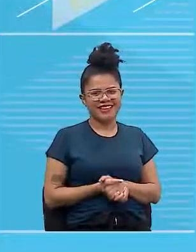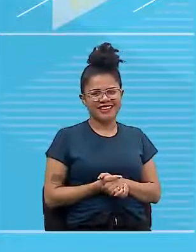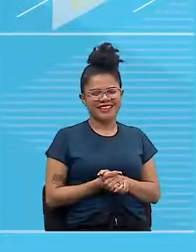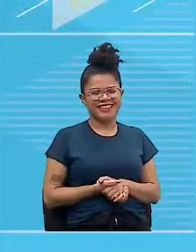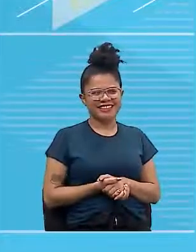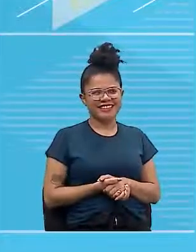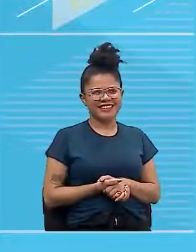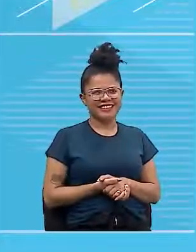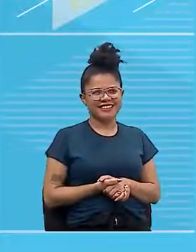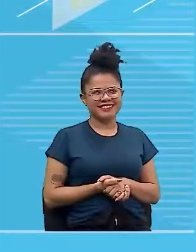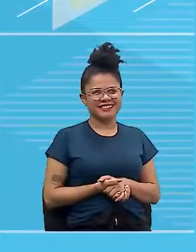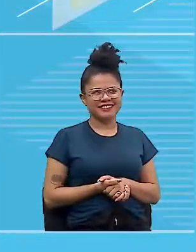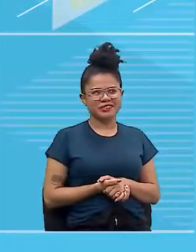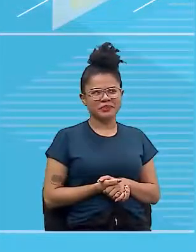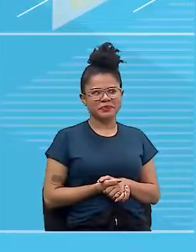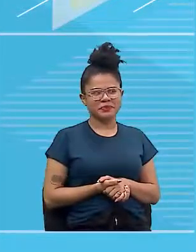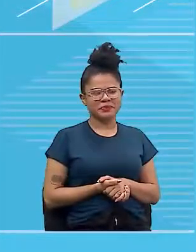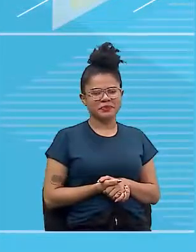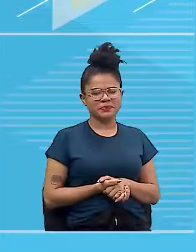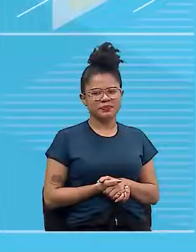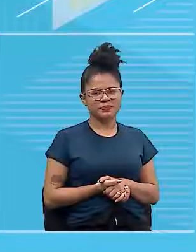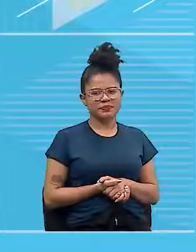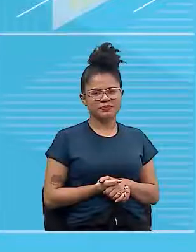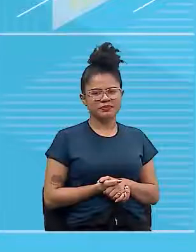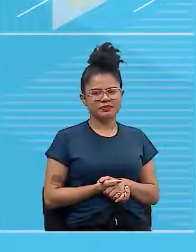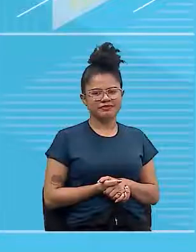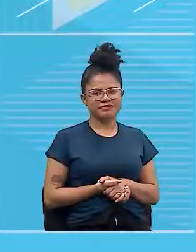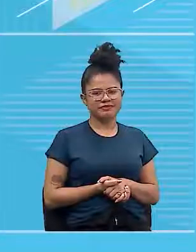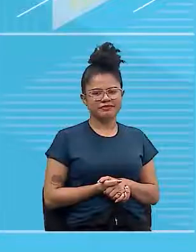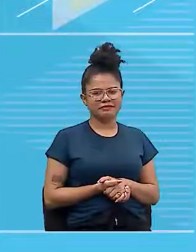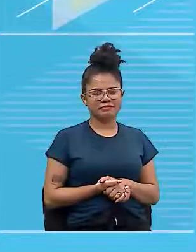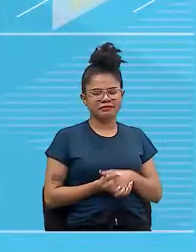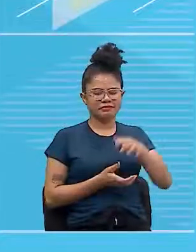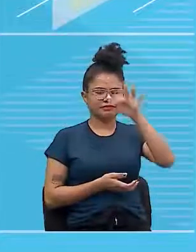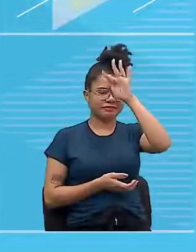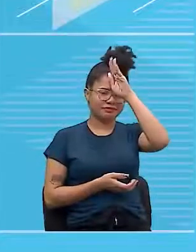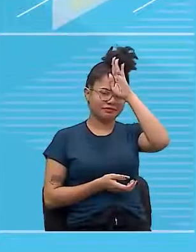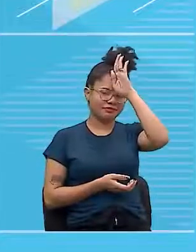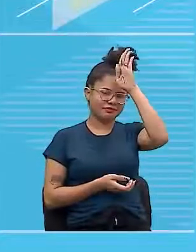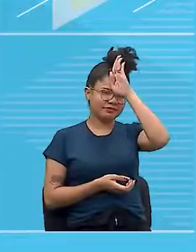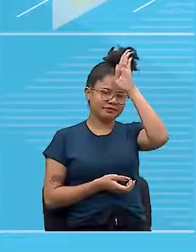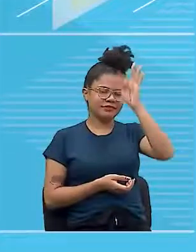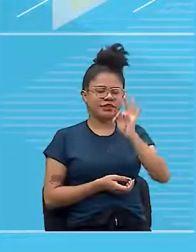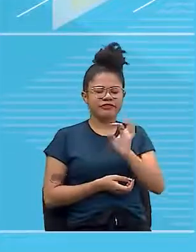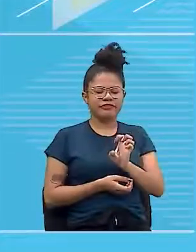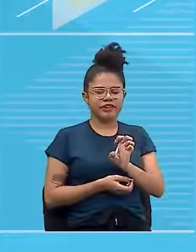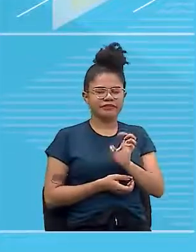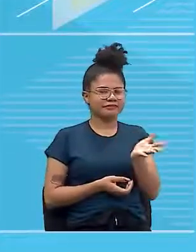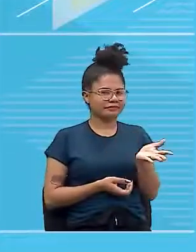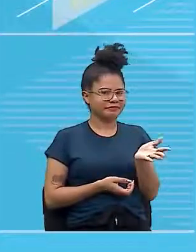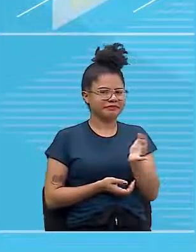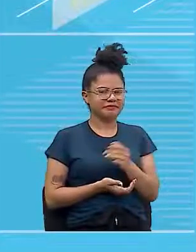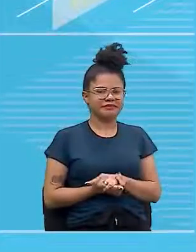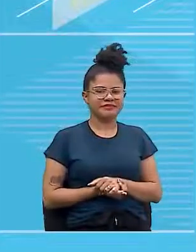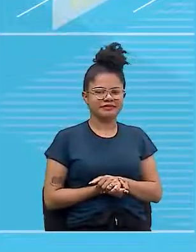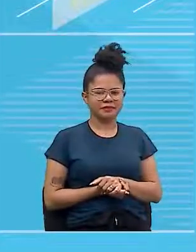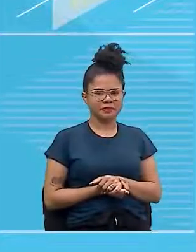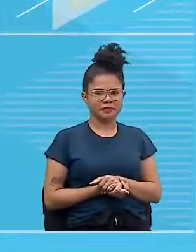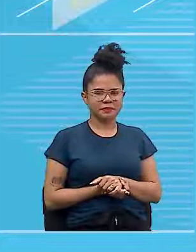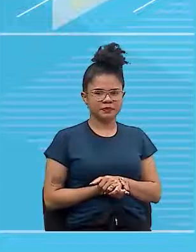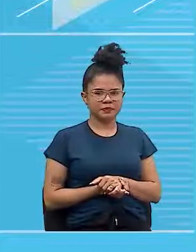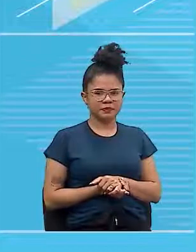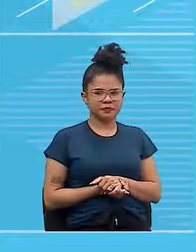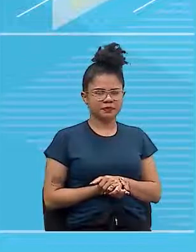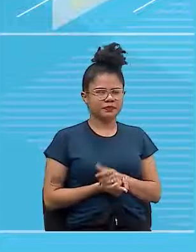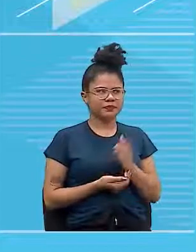aí Tio foi ver foi demais olha gente com os nomes a gente pode